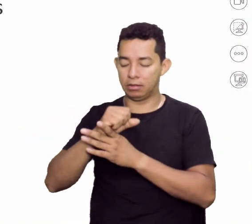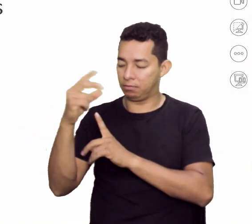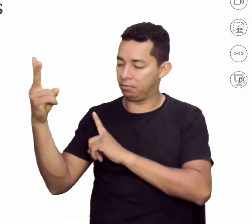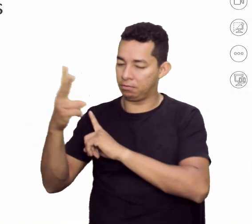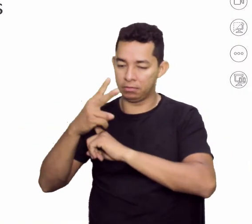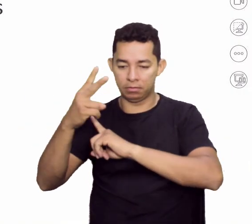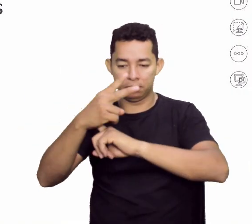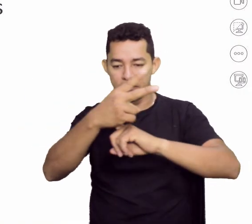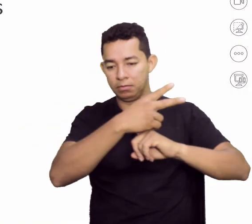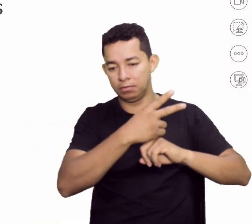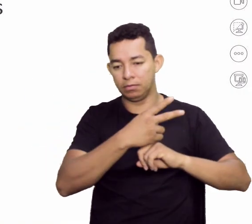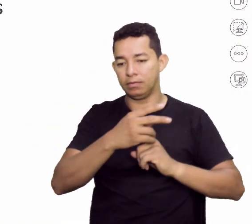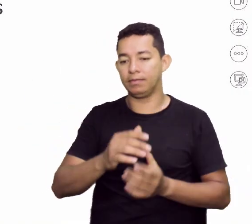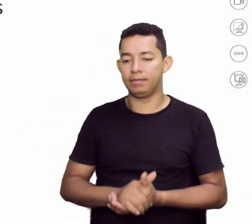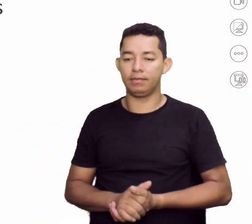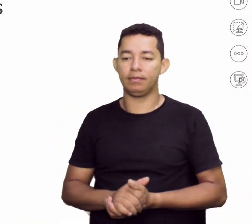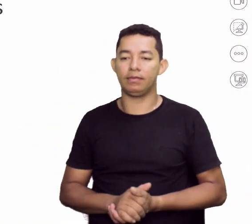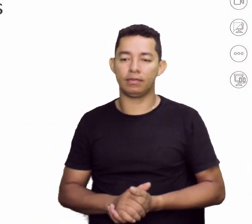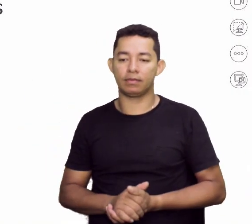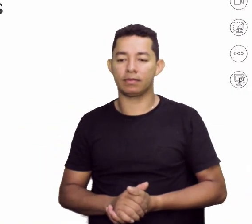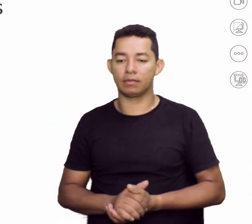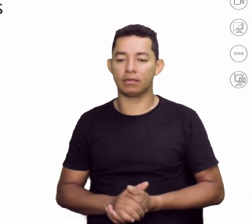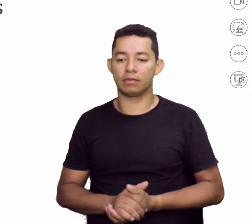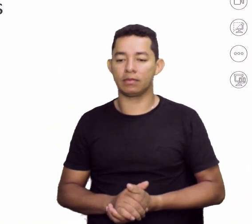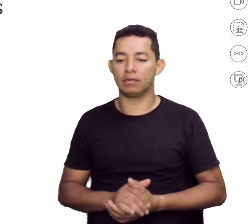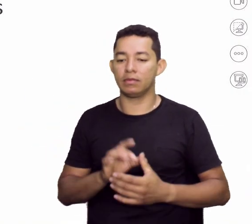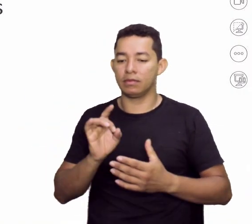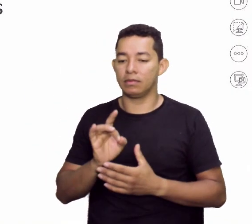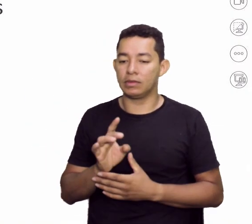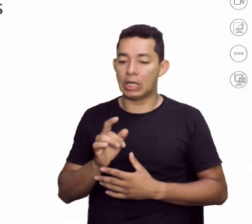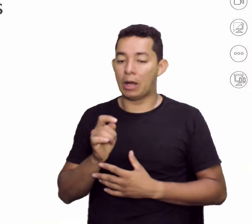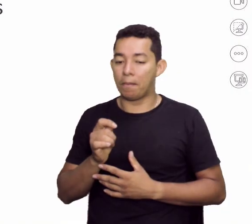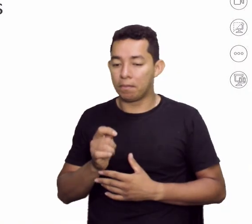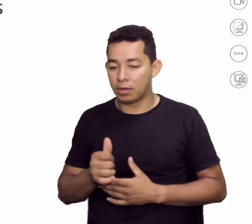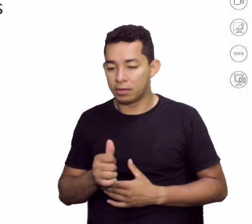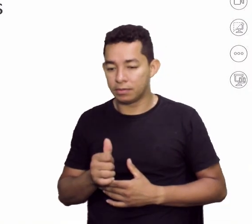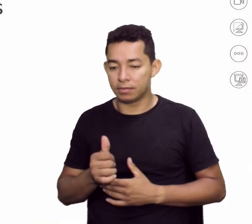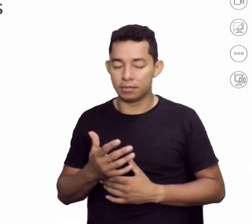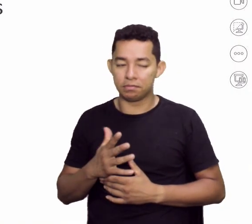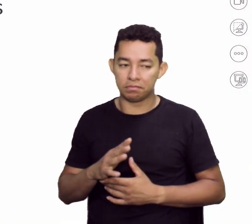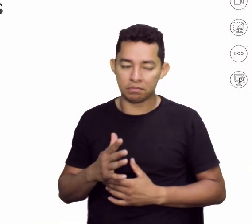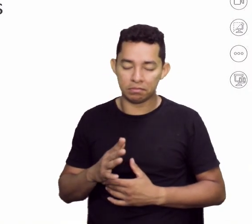protegendo. É tanto que só há pouco mais de